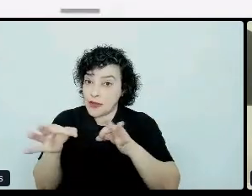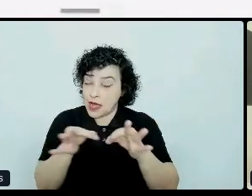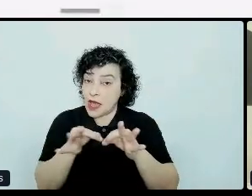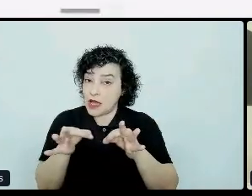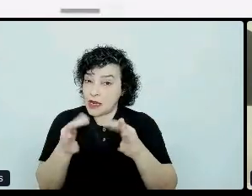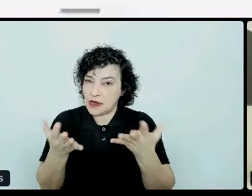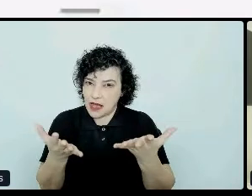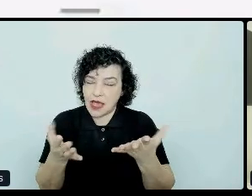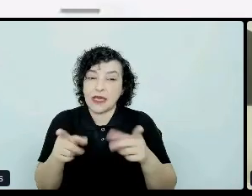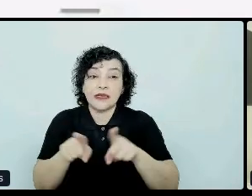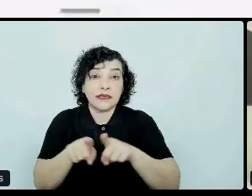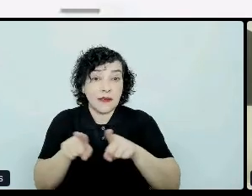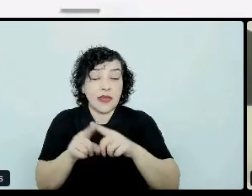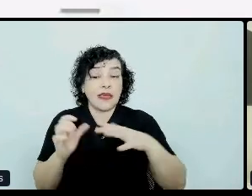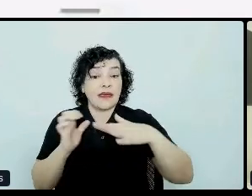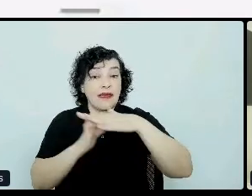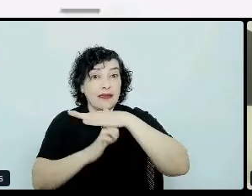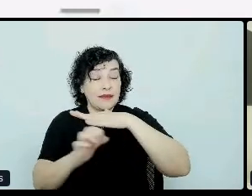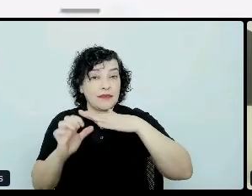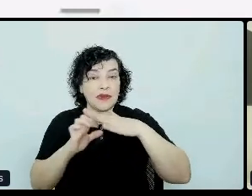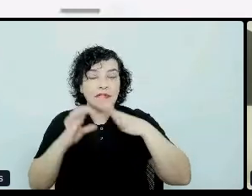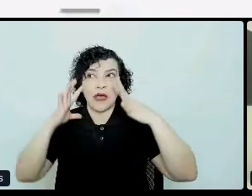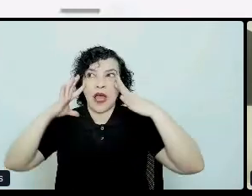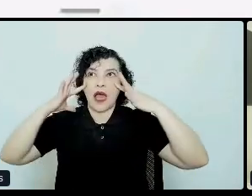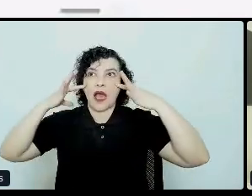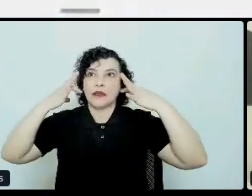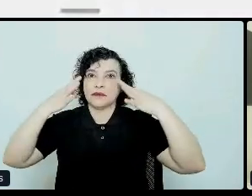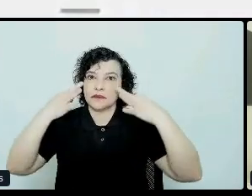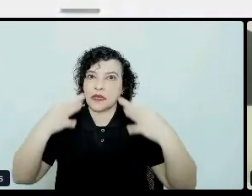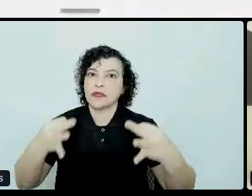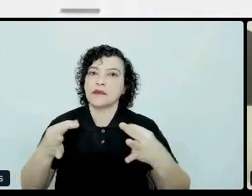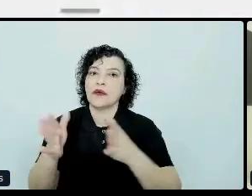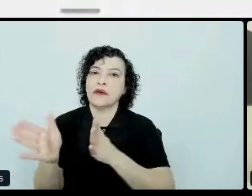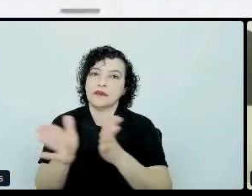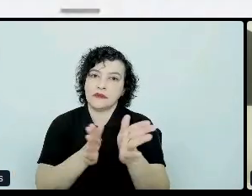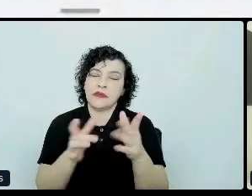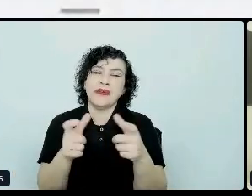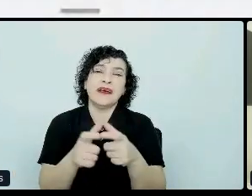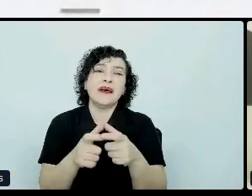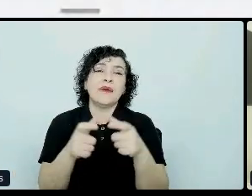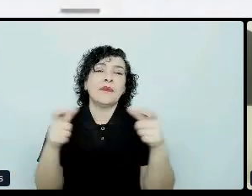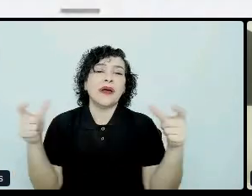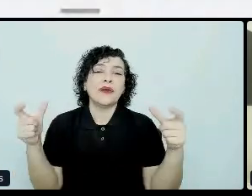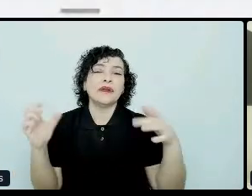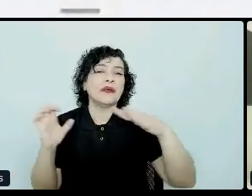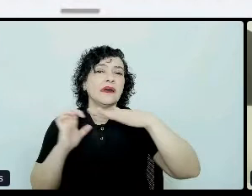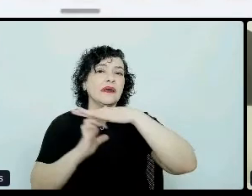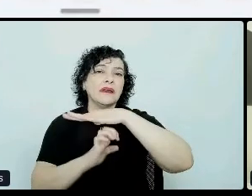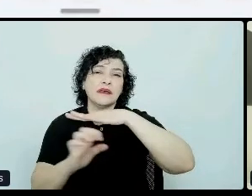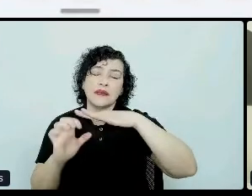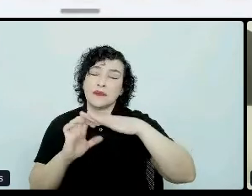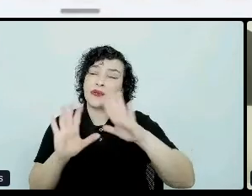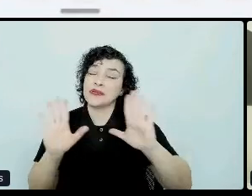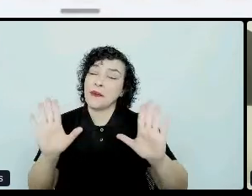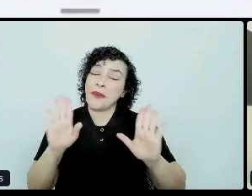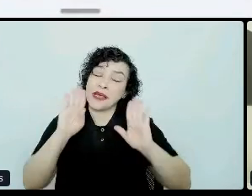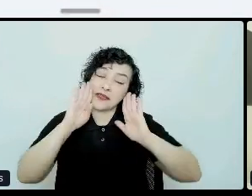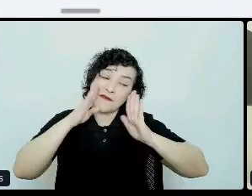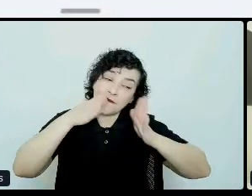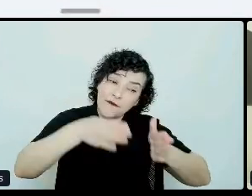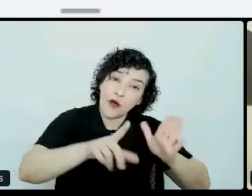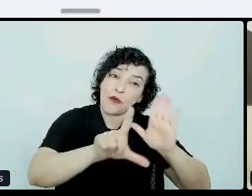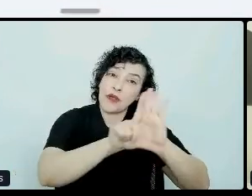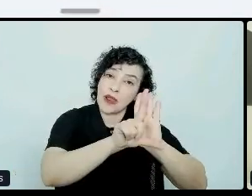começarem a olhar para a acessibilidade, né. Geralmente a maioria das empresas acaba indo pelas questões regulatórias, né. Então aqui eu estou